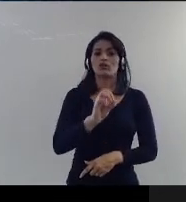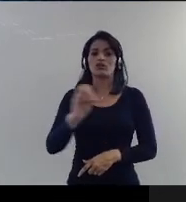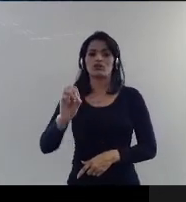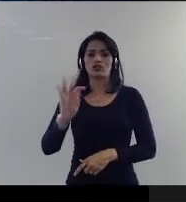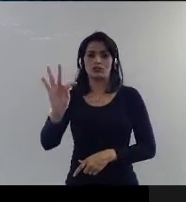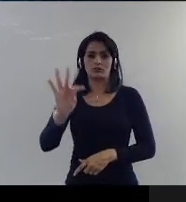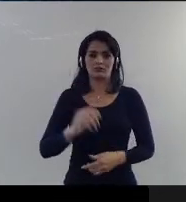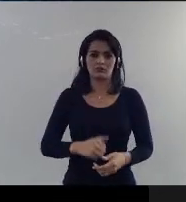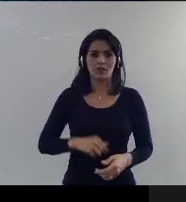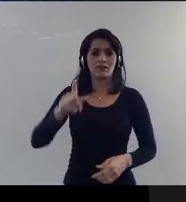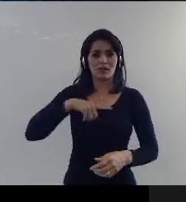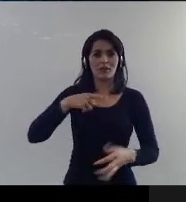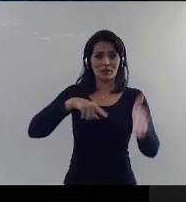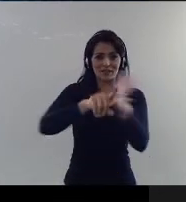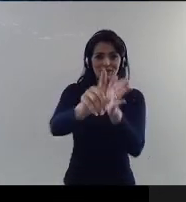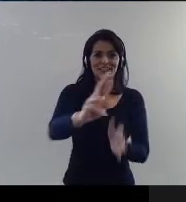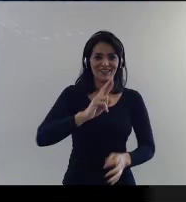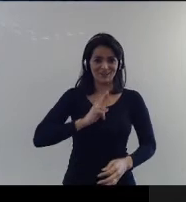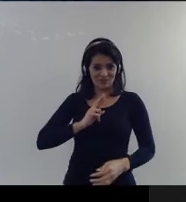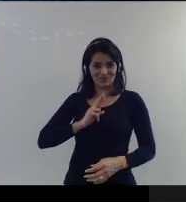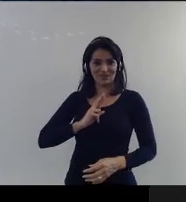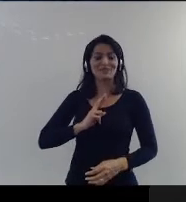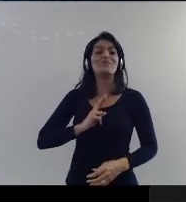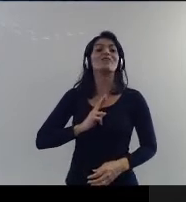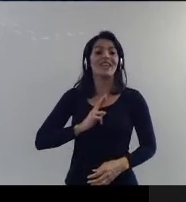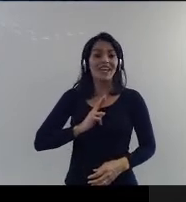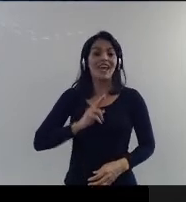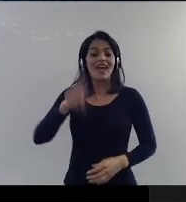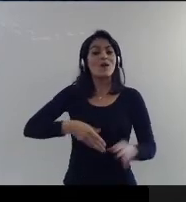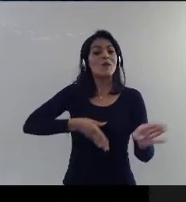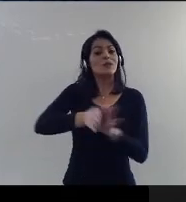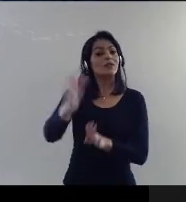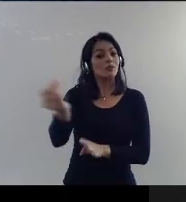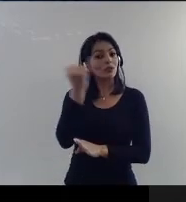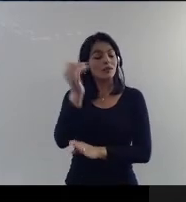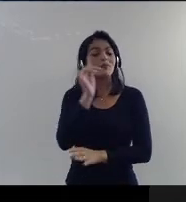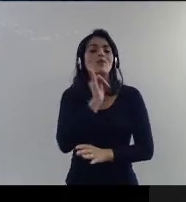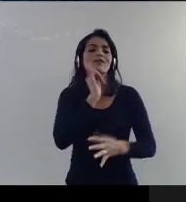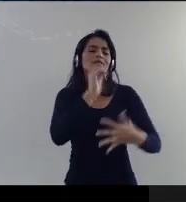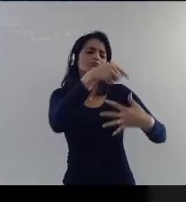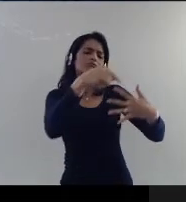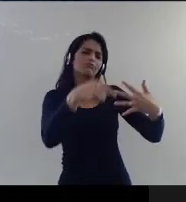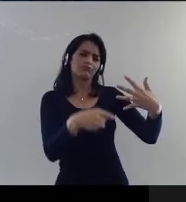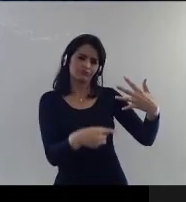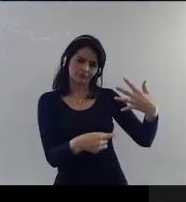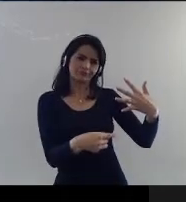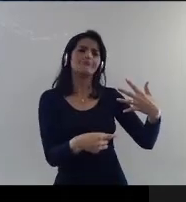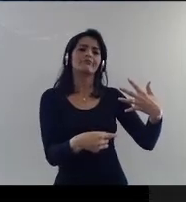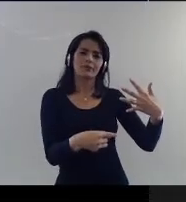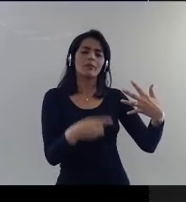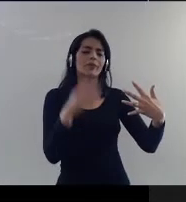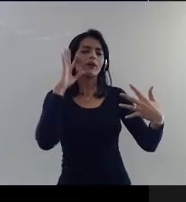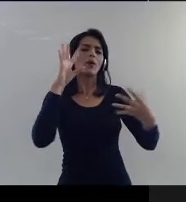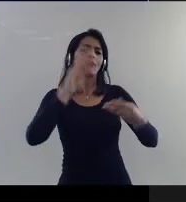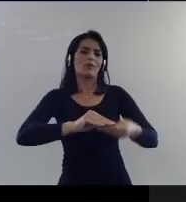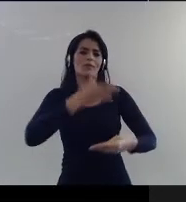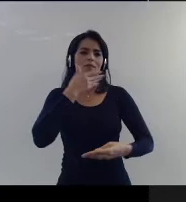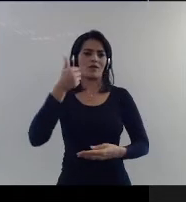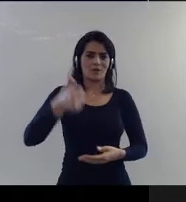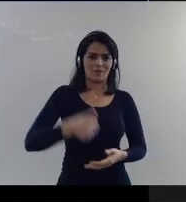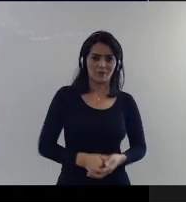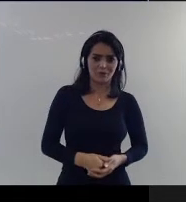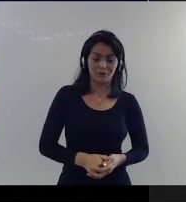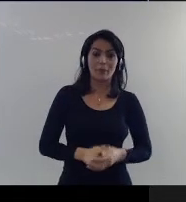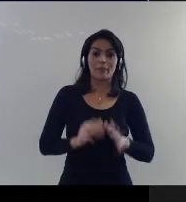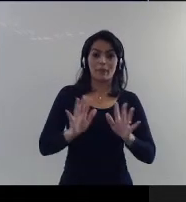alguém, né? Então, esse é um conceito importante, e eu vou dar uns exemplos aqui para a gente entender um pouco melhor, né? Então, a